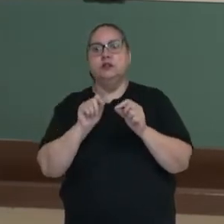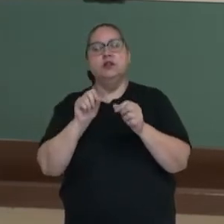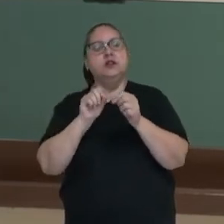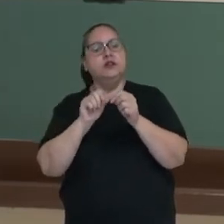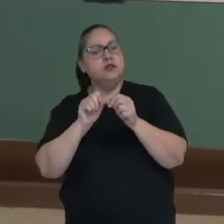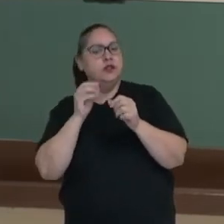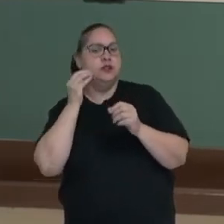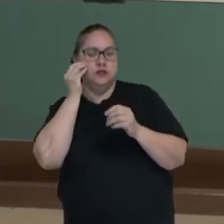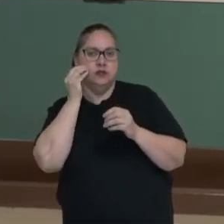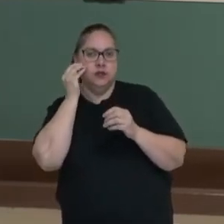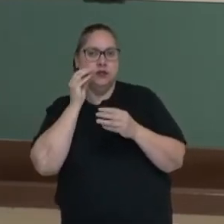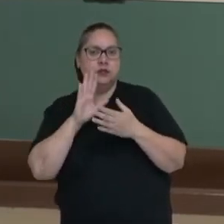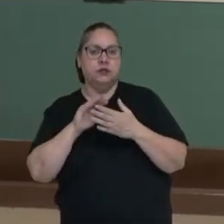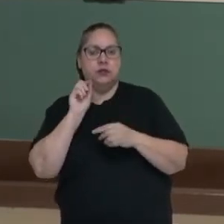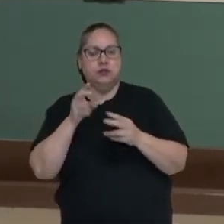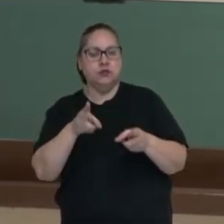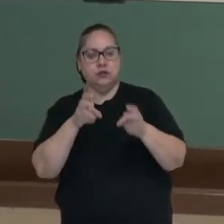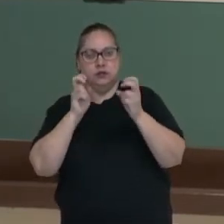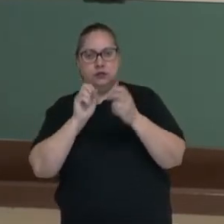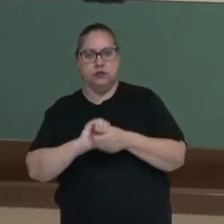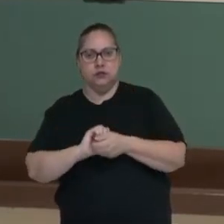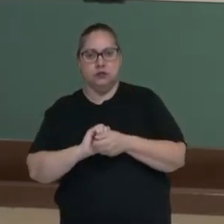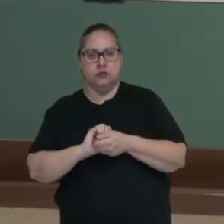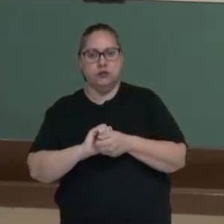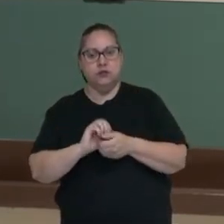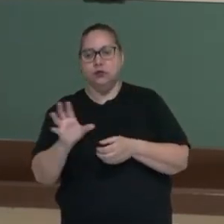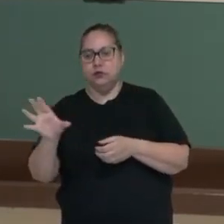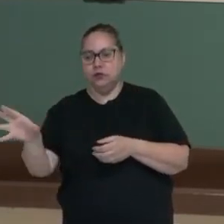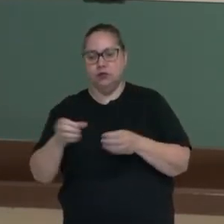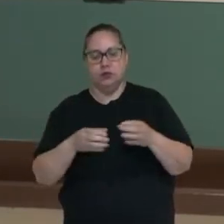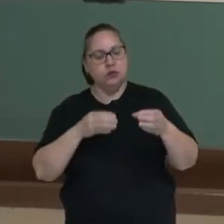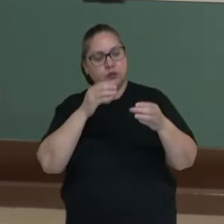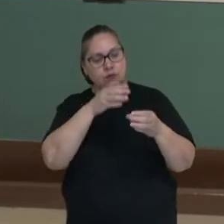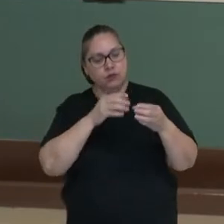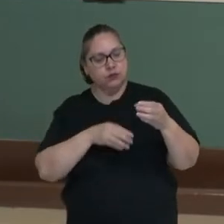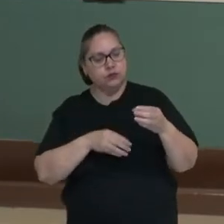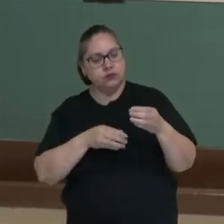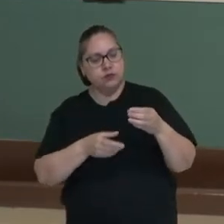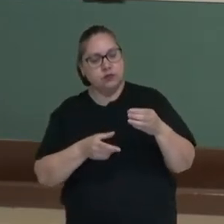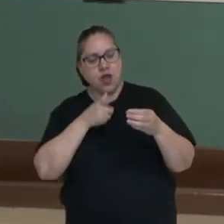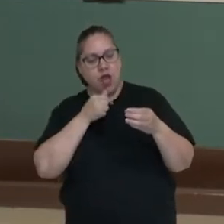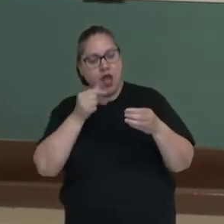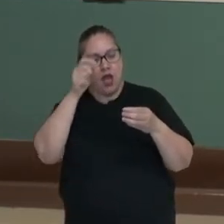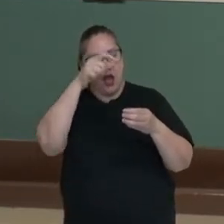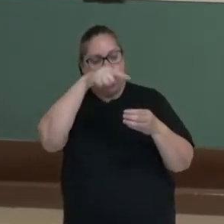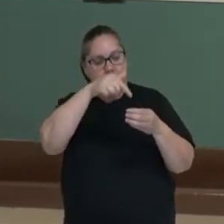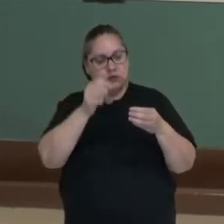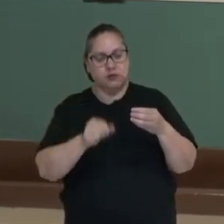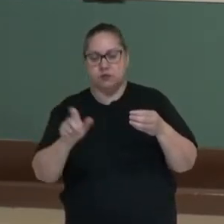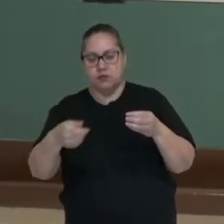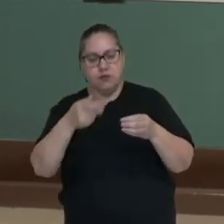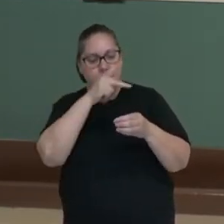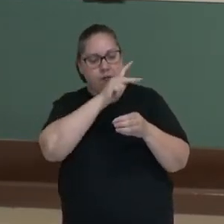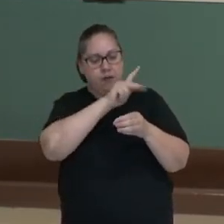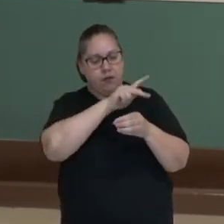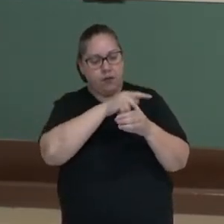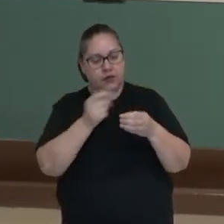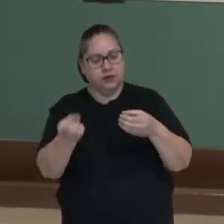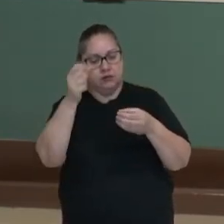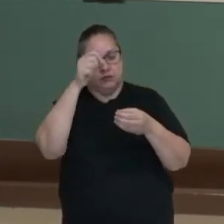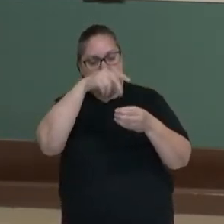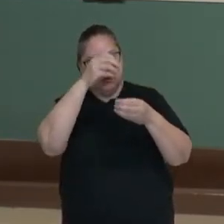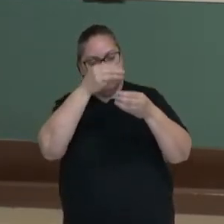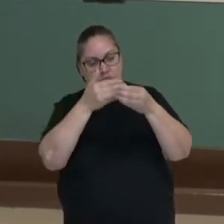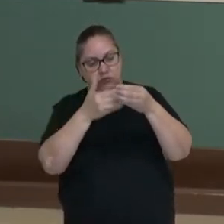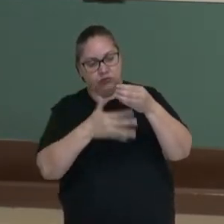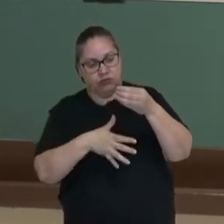fez o experimento. O que você observou? Você pegou o copo d'água, colocou uma pedrinha que você localizou no quintal,